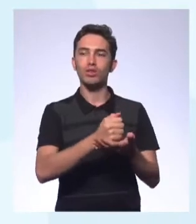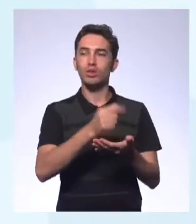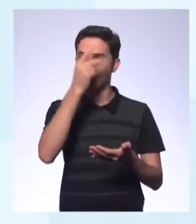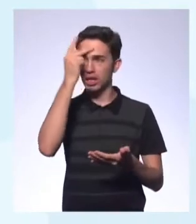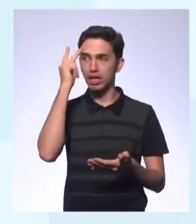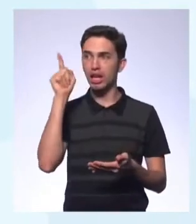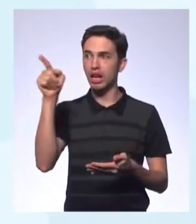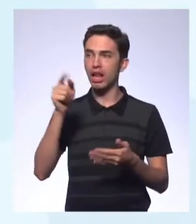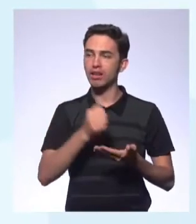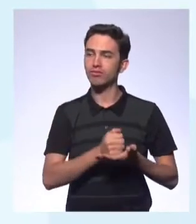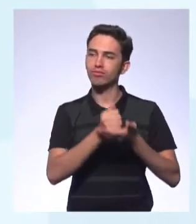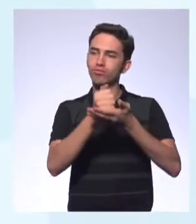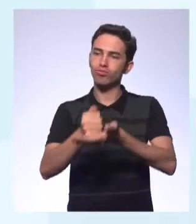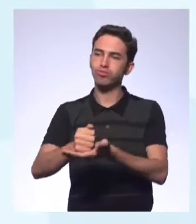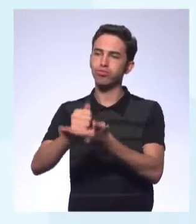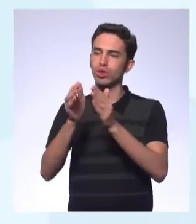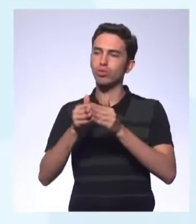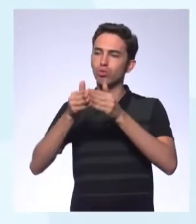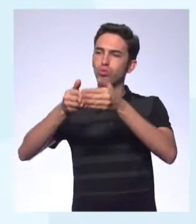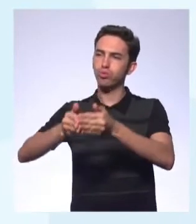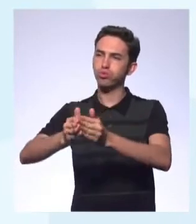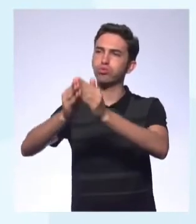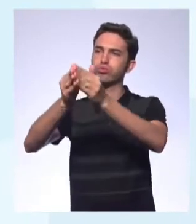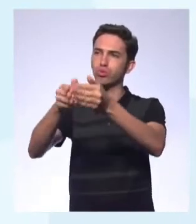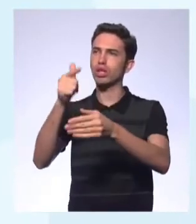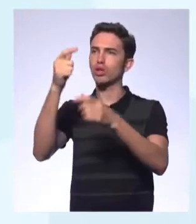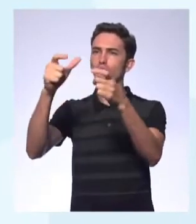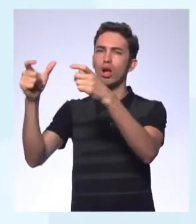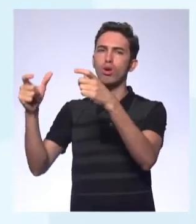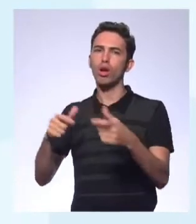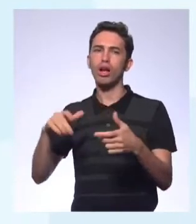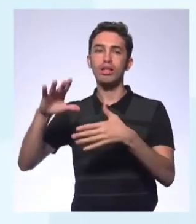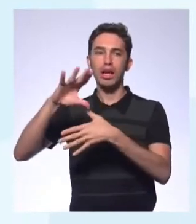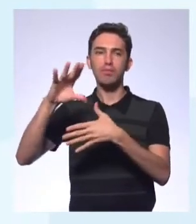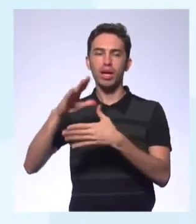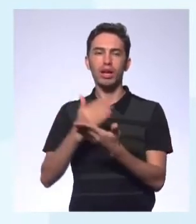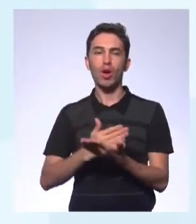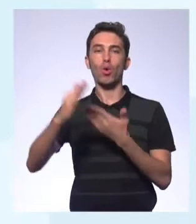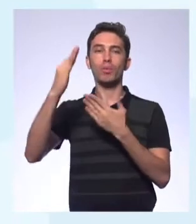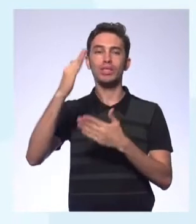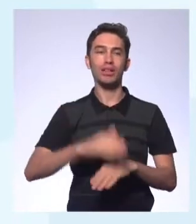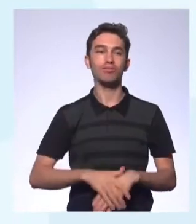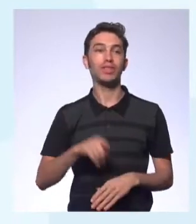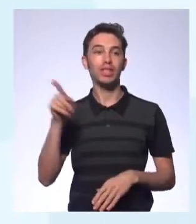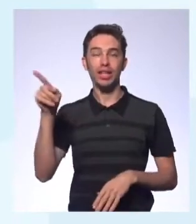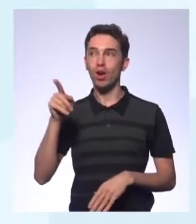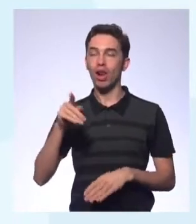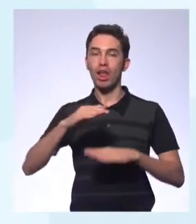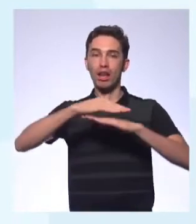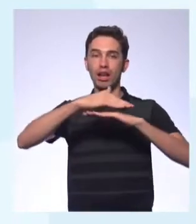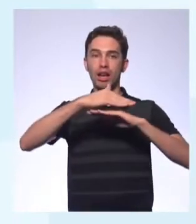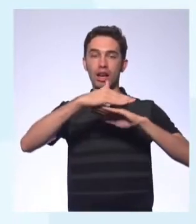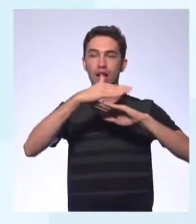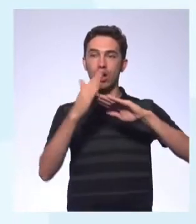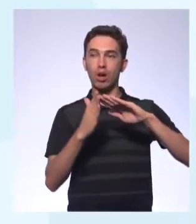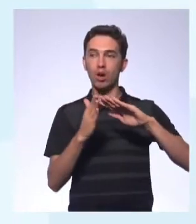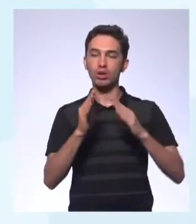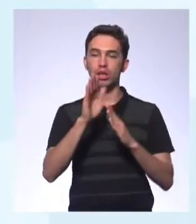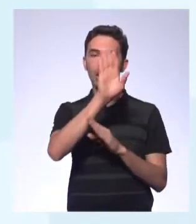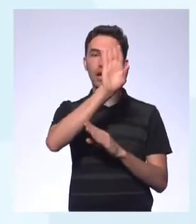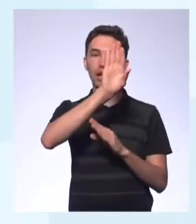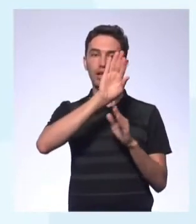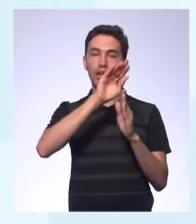embarcados para seguir destino aí para os diversos lugares da América. Então, em vários lugares da costa oeste